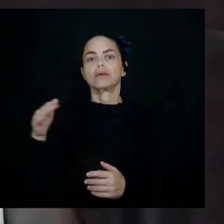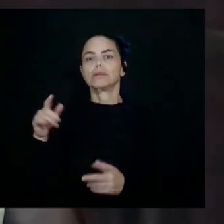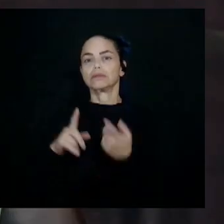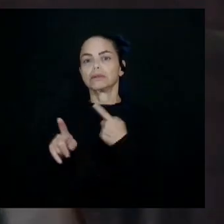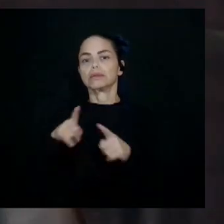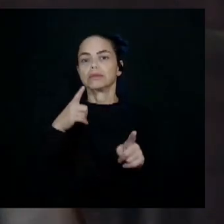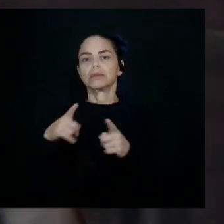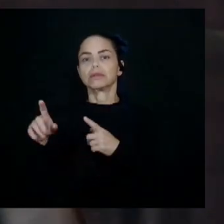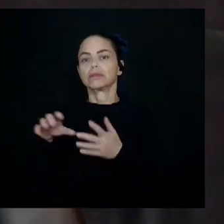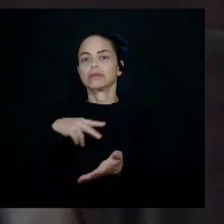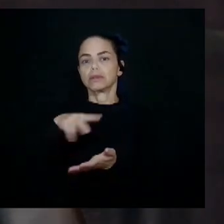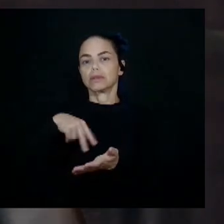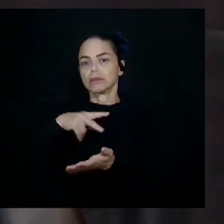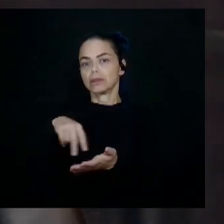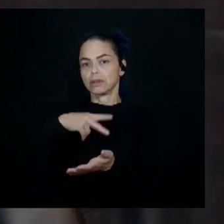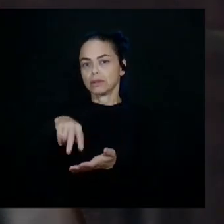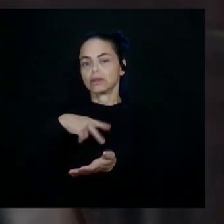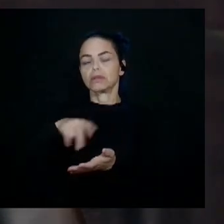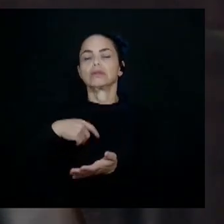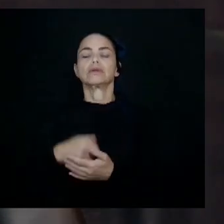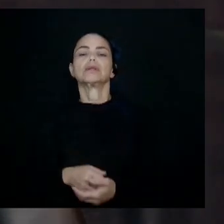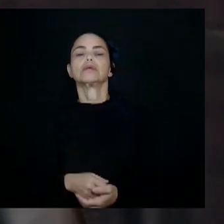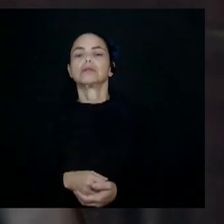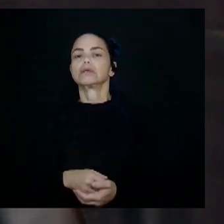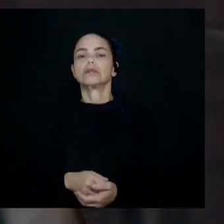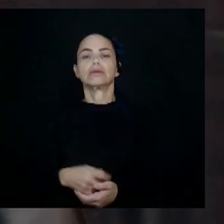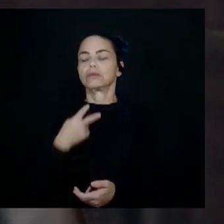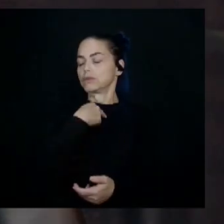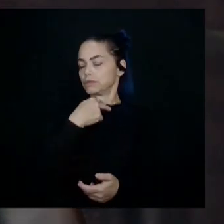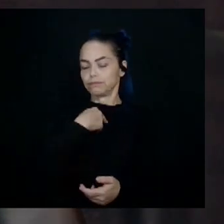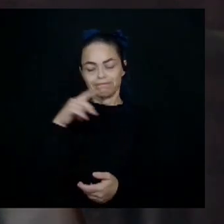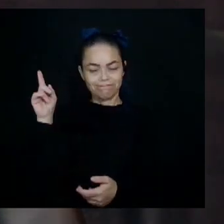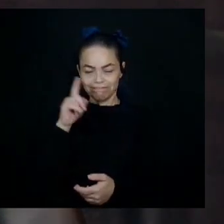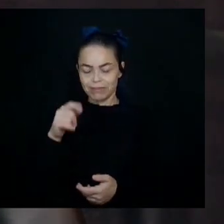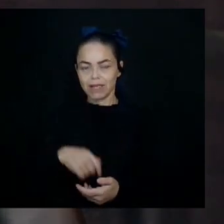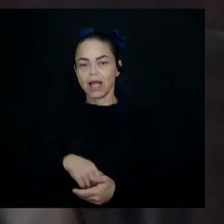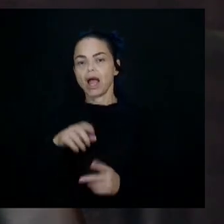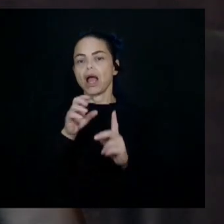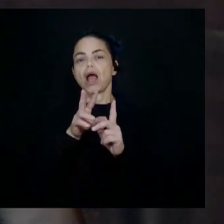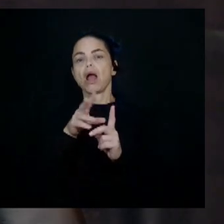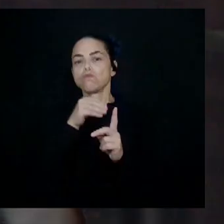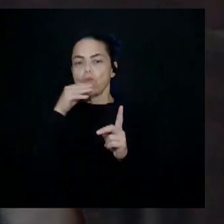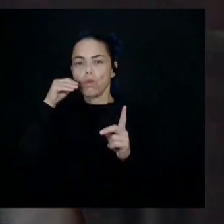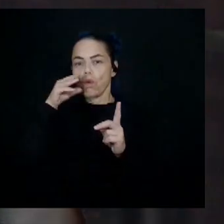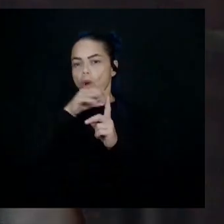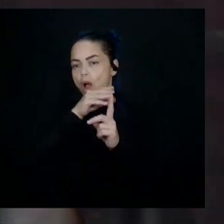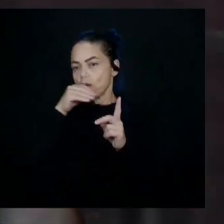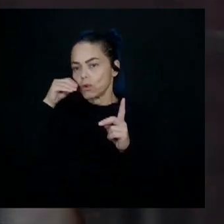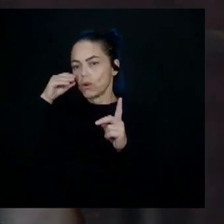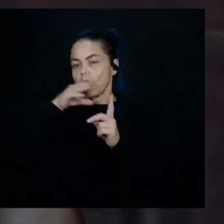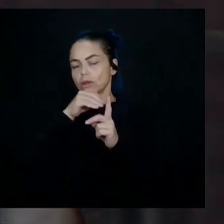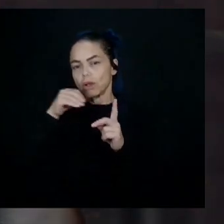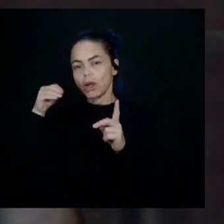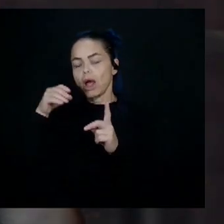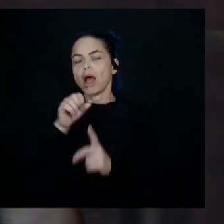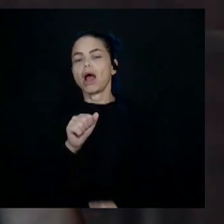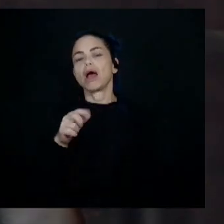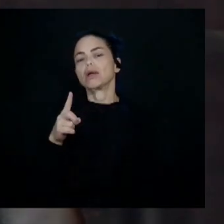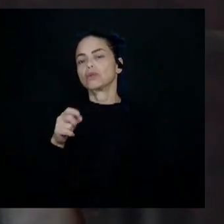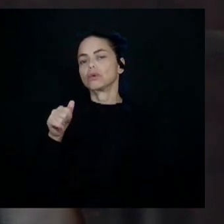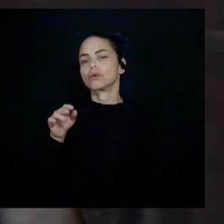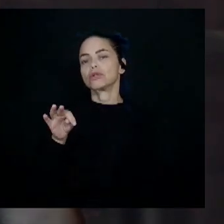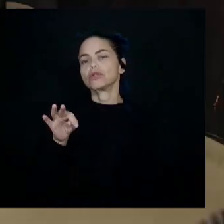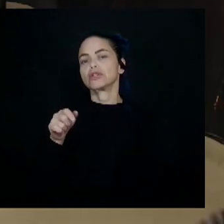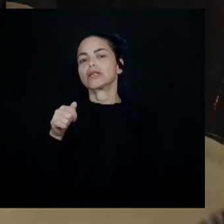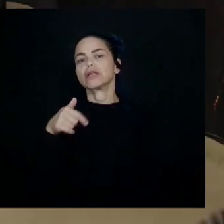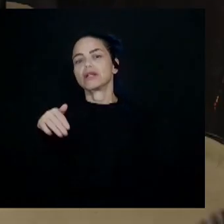começar a rebolar. A gente não pode incentivar isso. Criança tem que ter roupa de criança. Isso, adequada para aquela